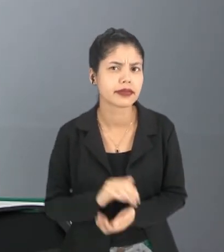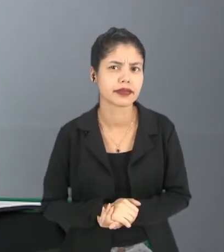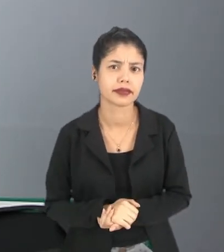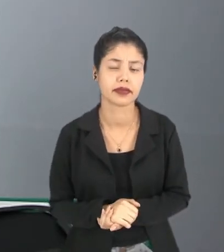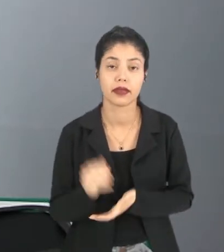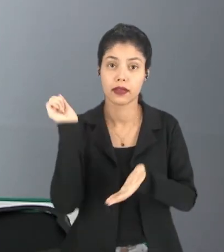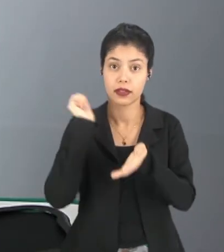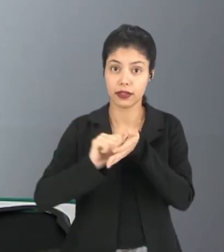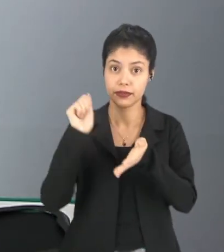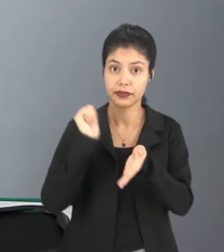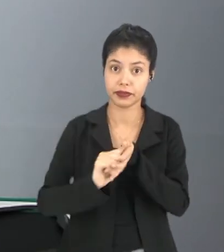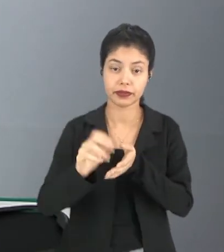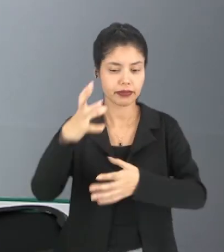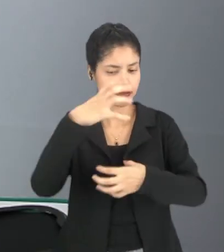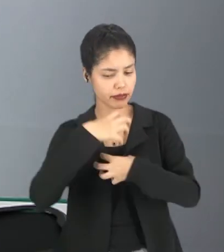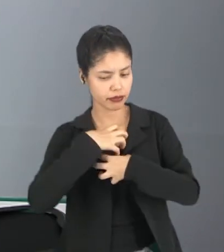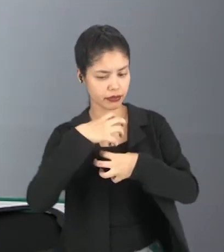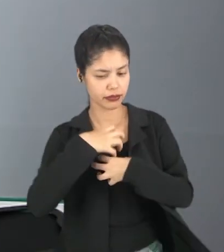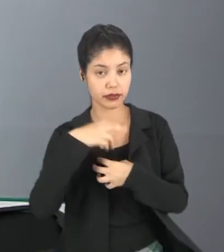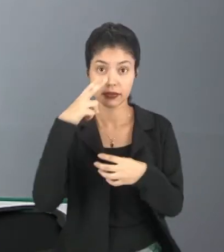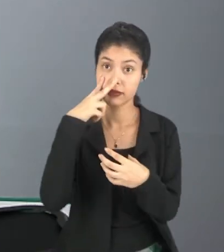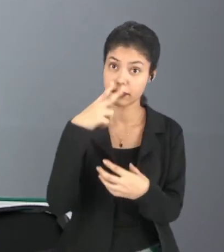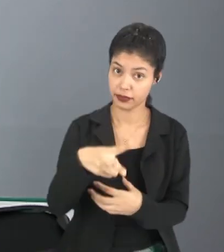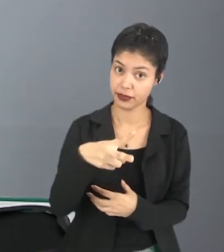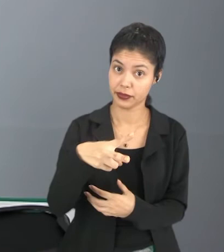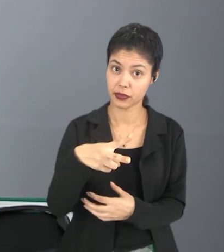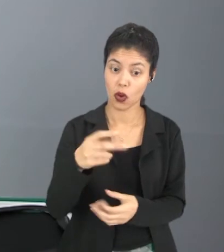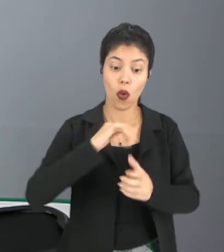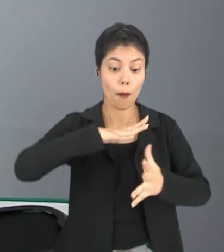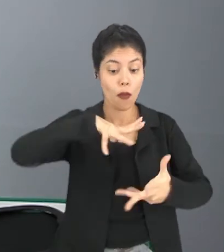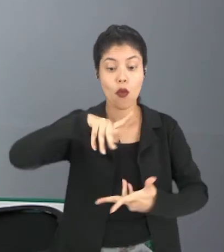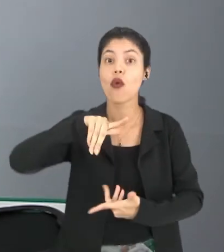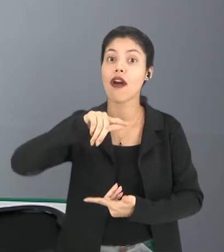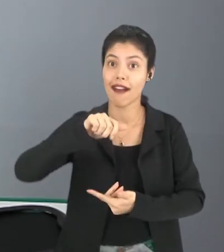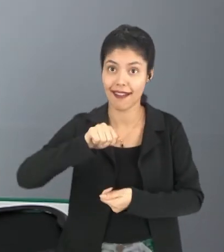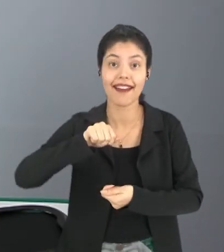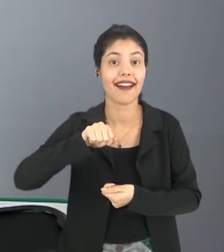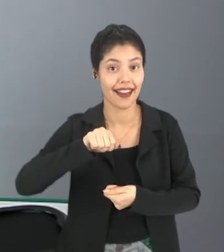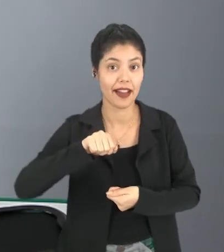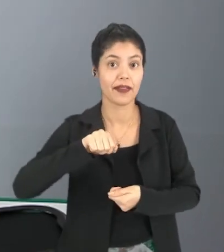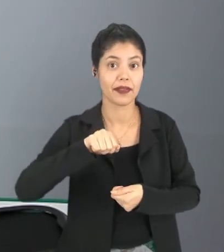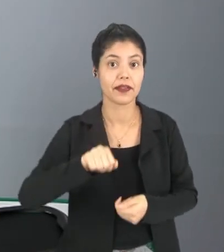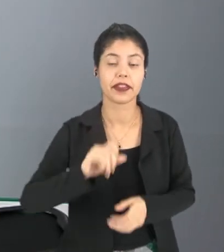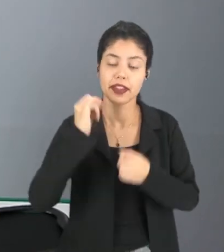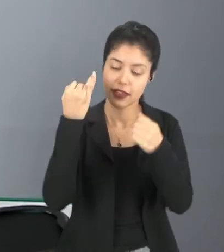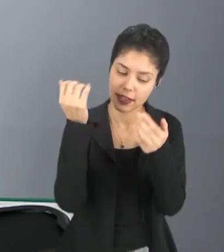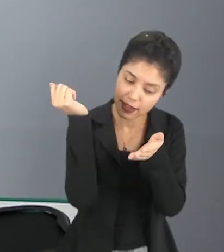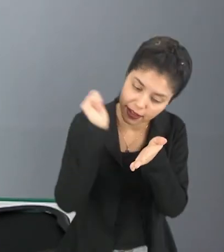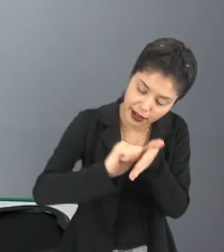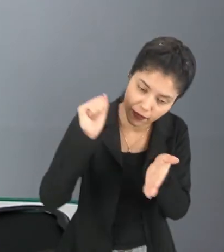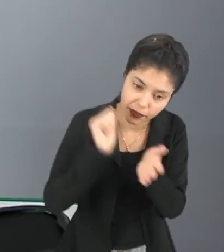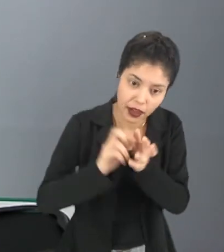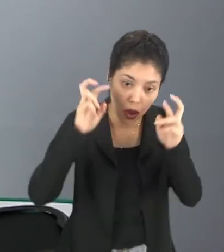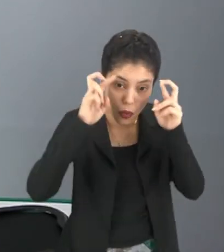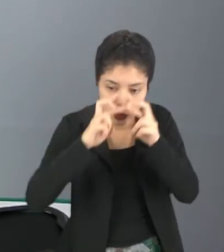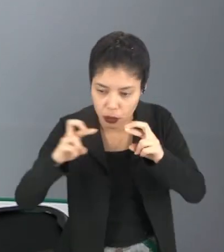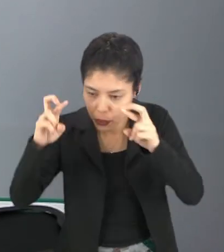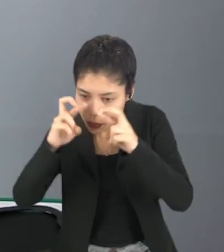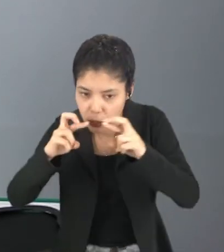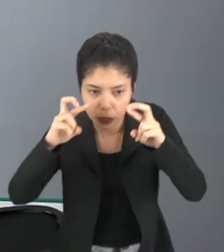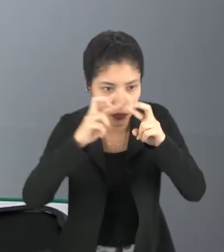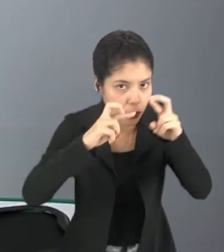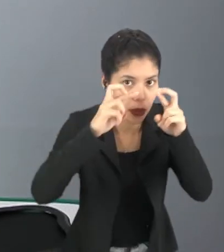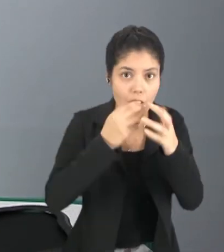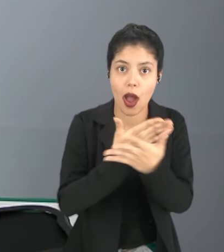Ele escreveu do jeito que ele vê o mundo. Ele escreveu o jeito que ele observa as